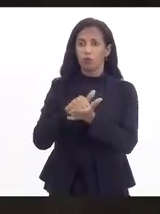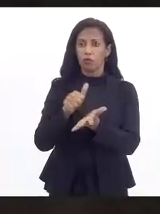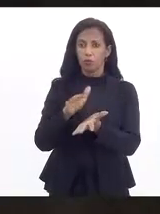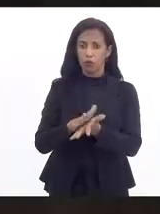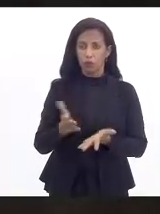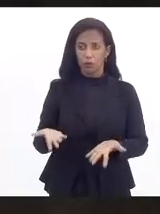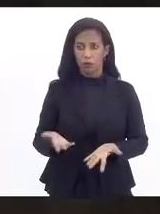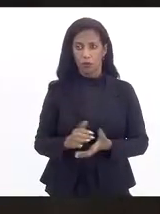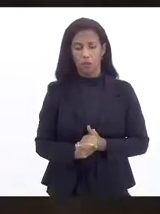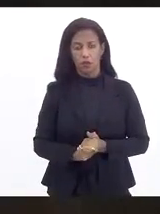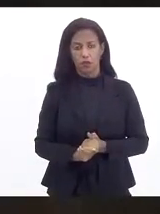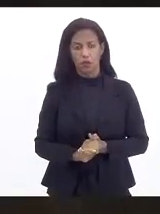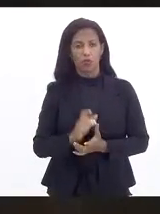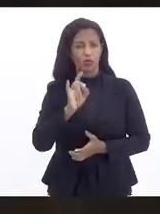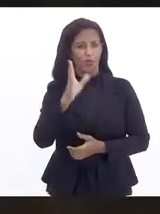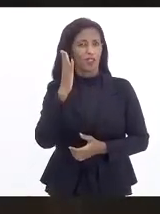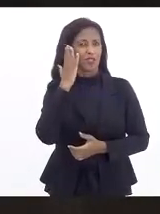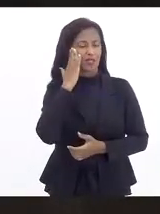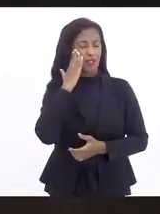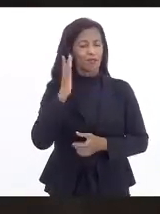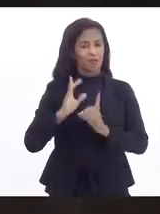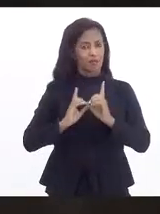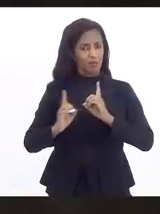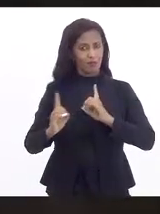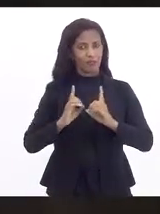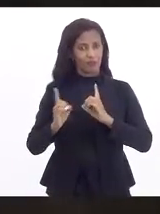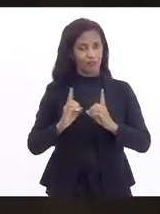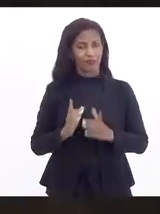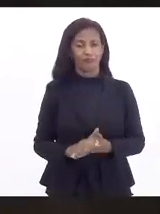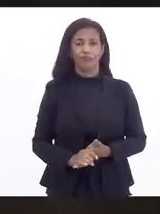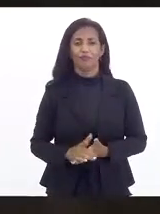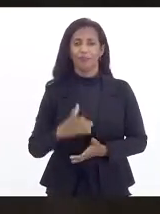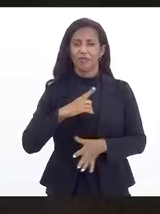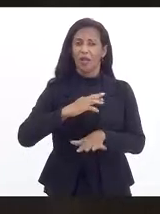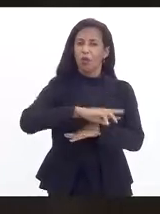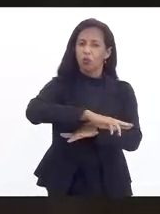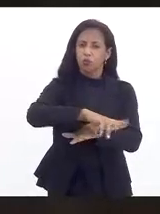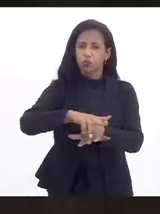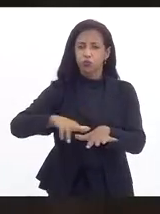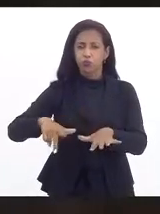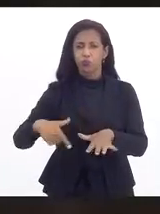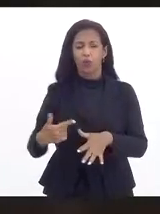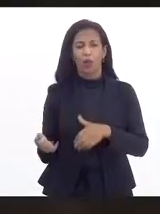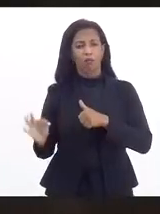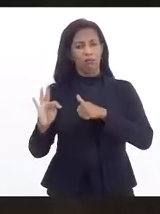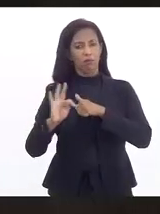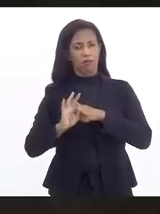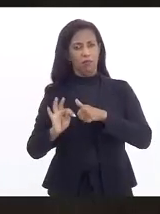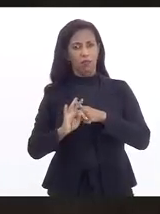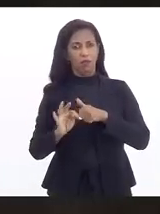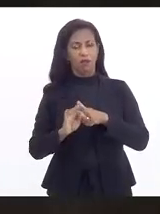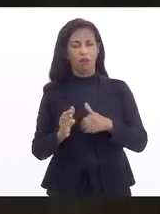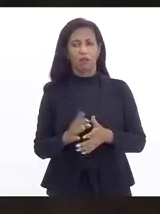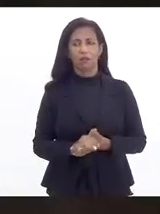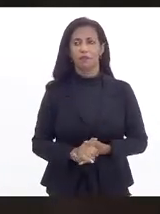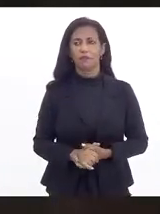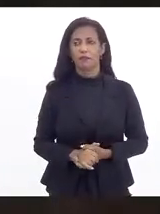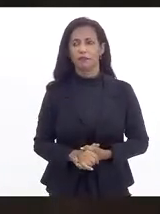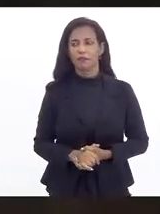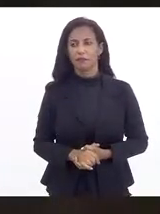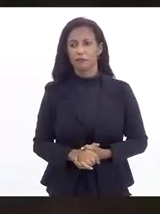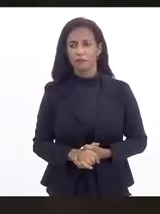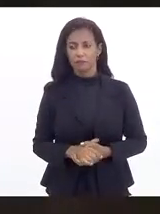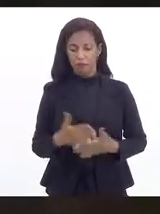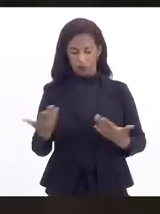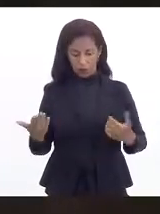arbitrária. Só que a gente sabe que esse é um debate que envolve uma série de questões técnicas, etc. Então, a